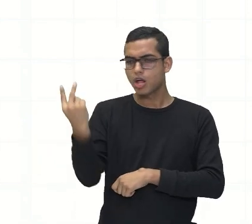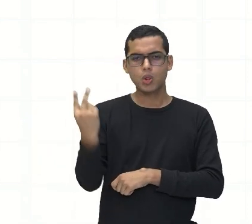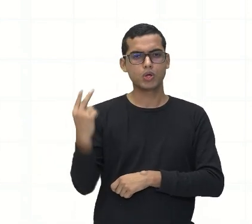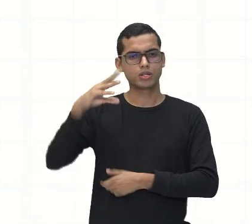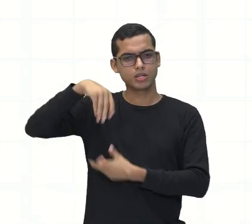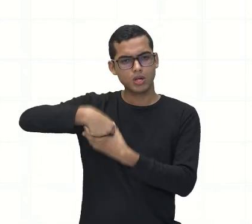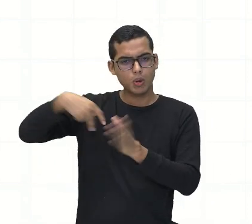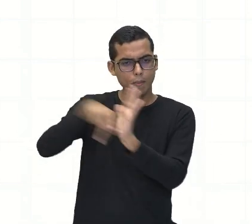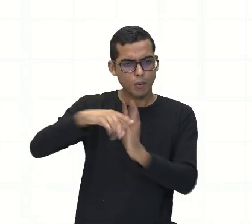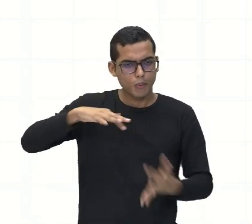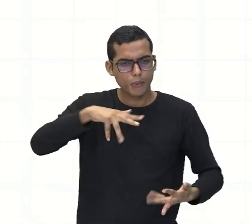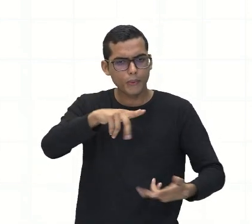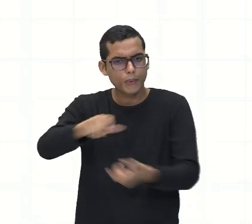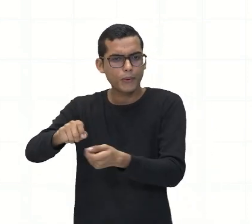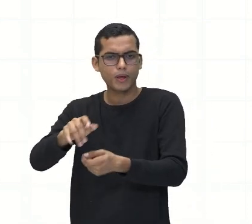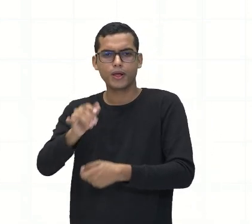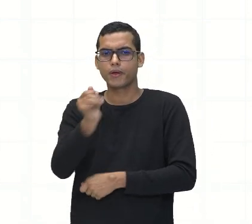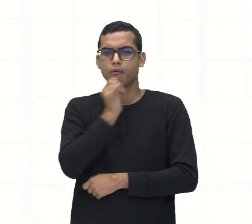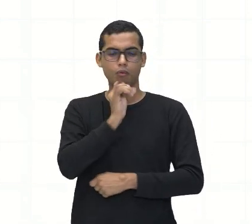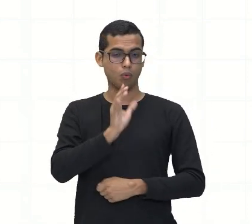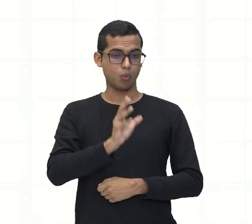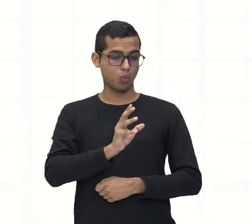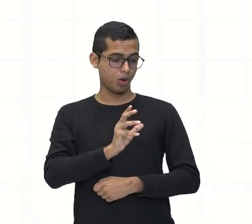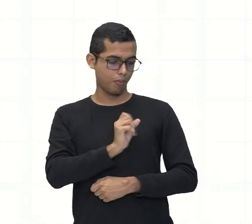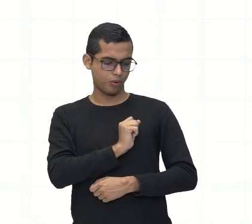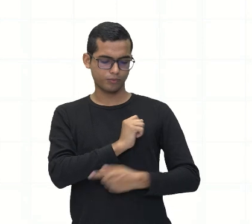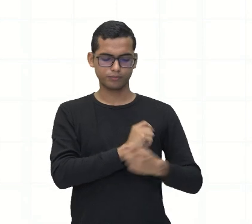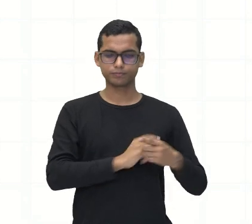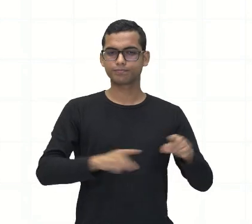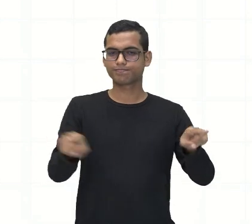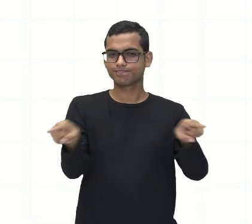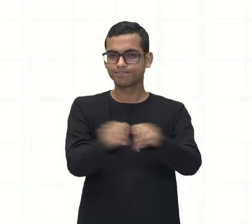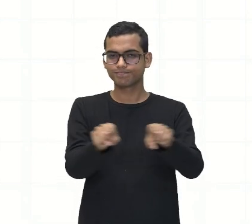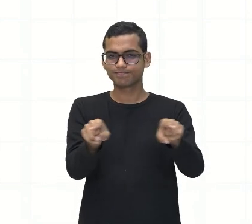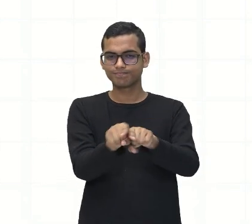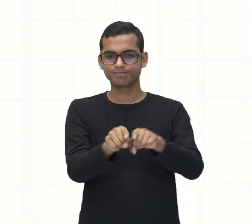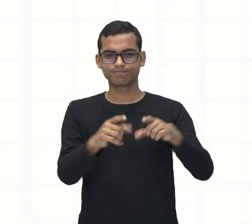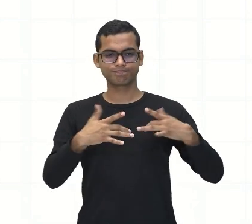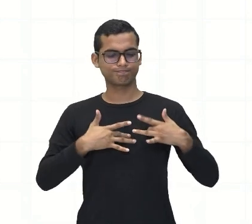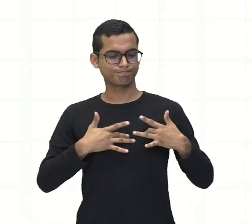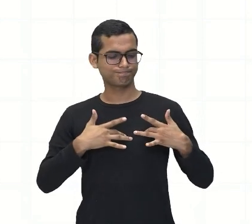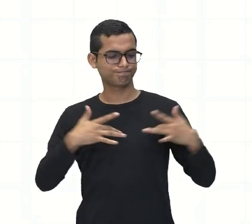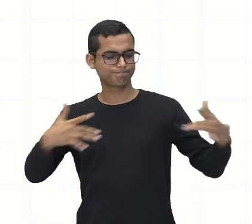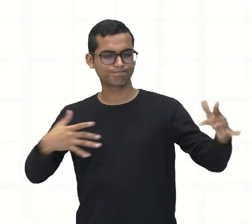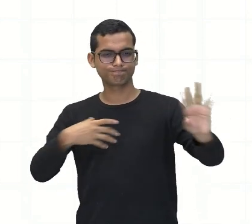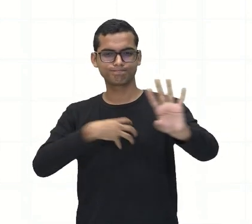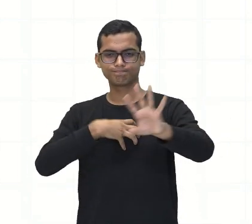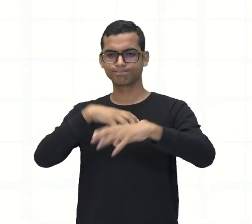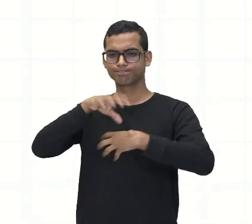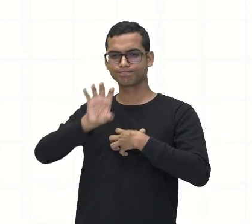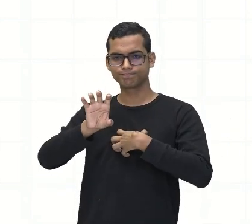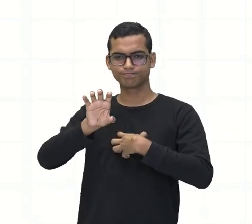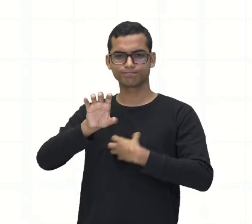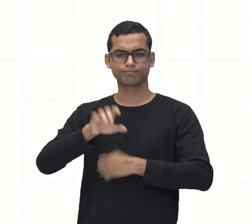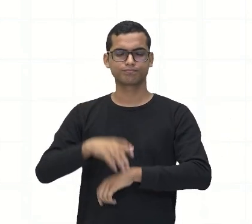universais, como o amor e a compaixão. Presta atenção aqui comigo, por